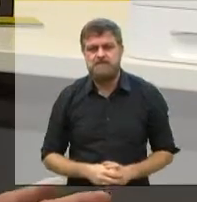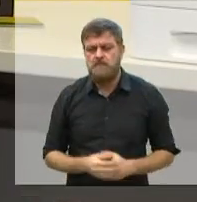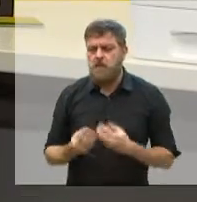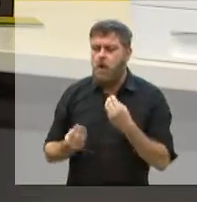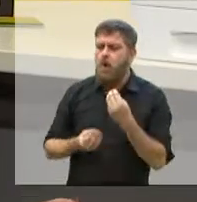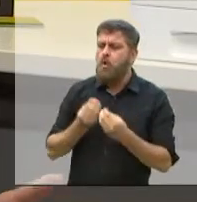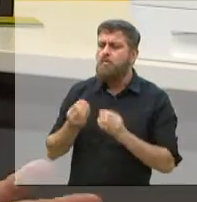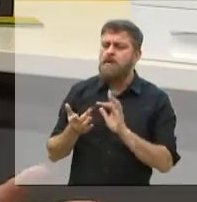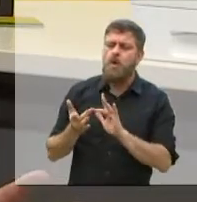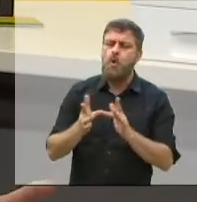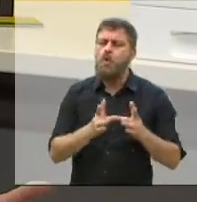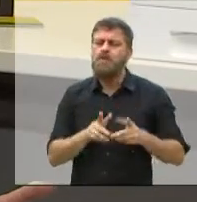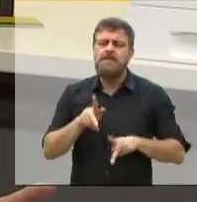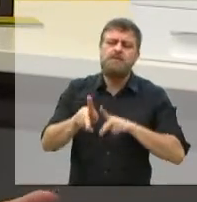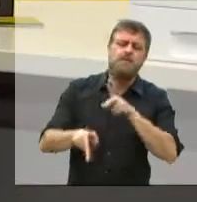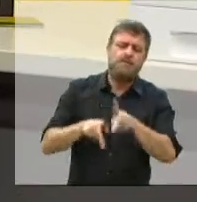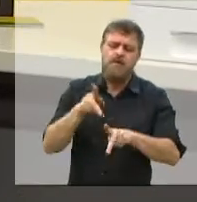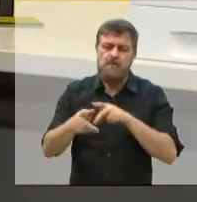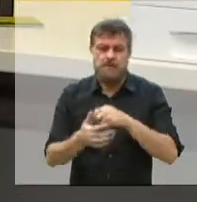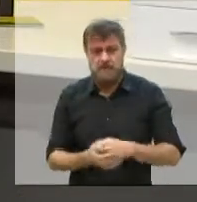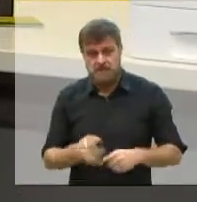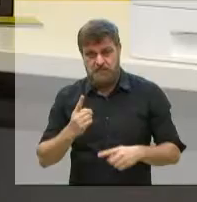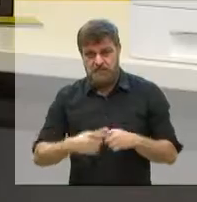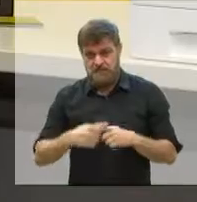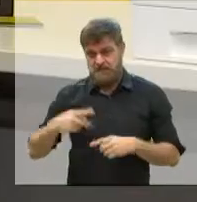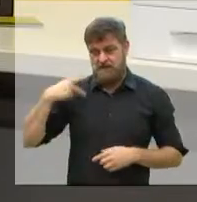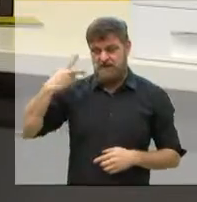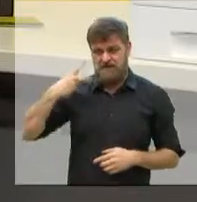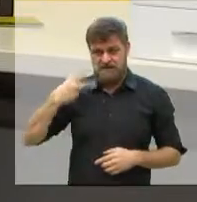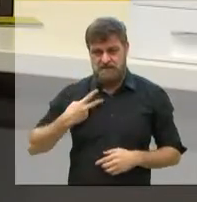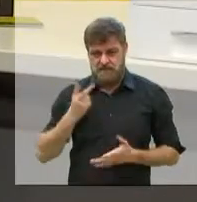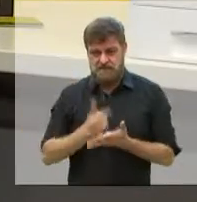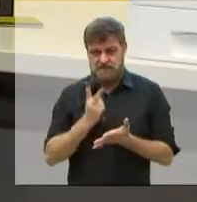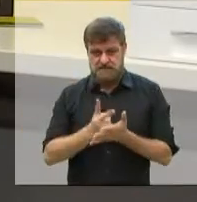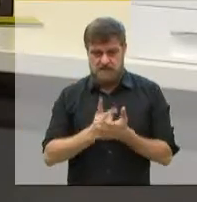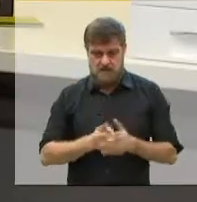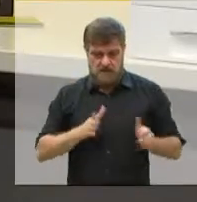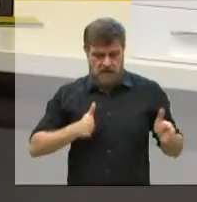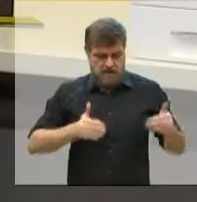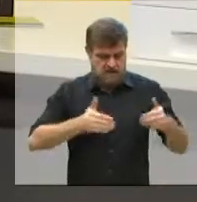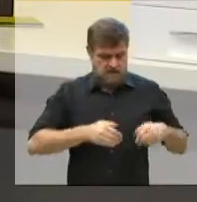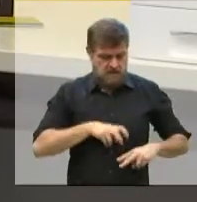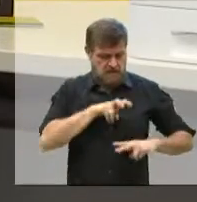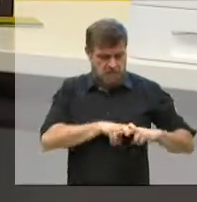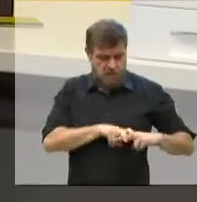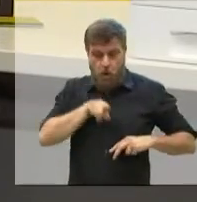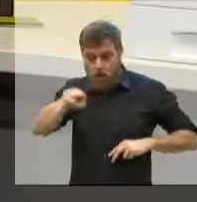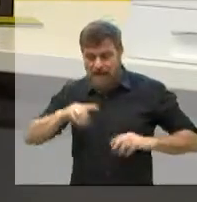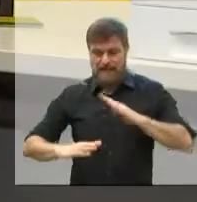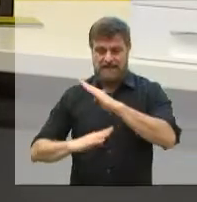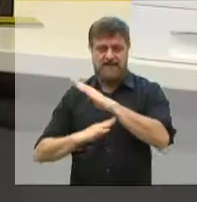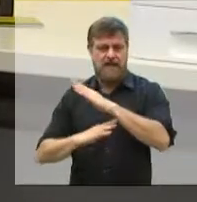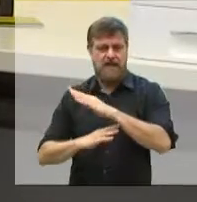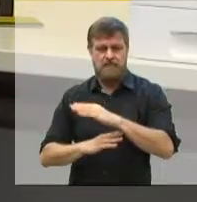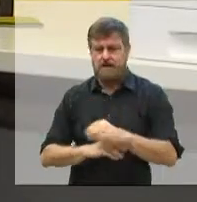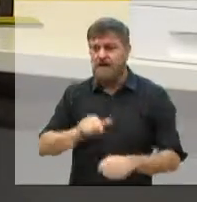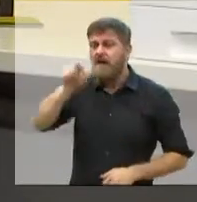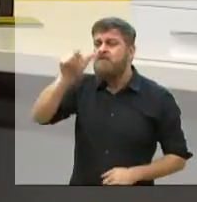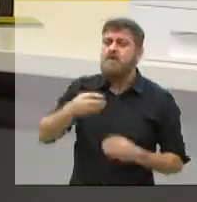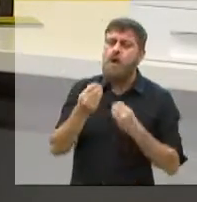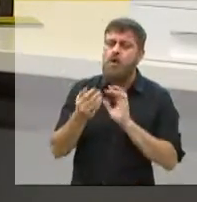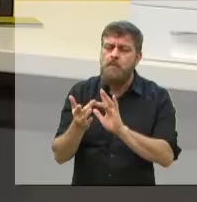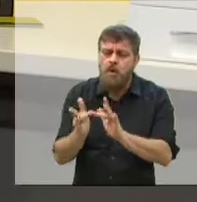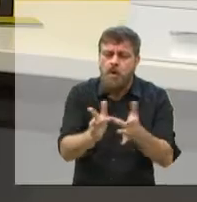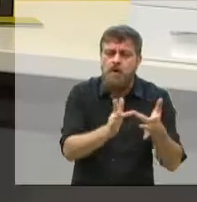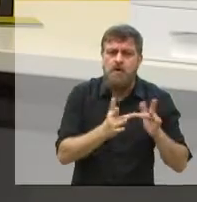seu contato com a população? Porque o trabalho do vereador não fica só dentro do gabinete ou lá no plenário na sessão, né? Como que é? O senhor está a